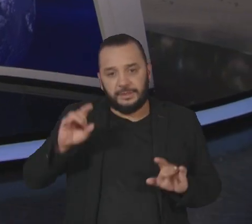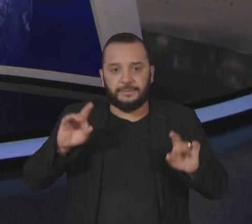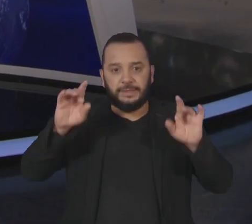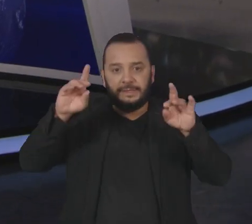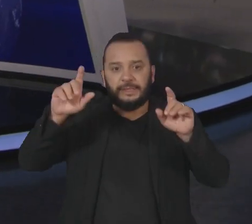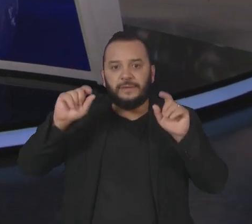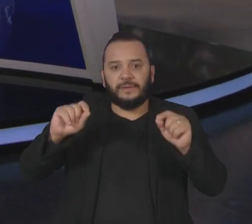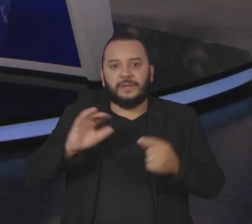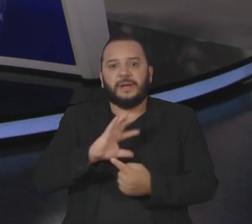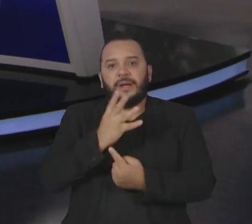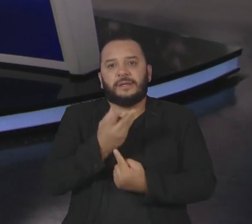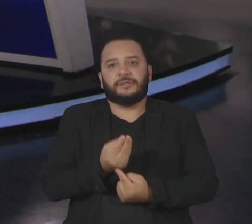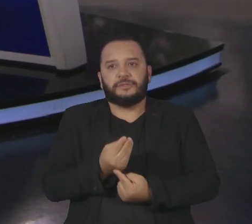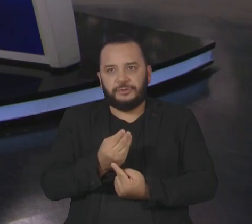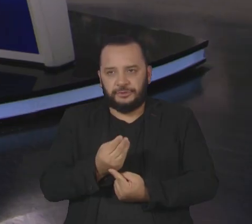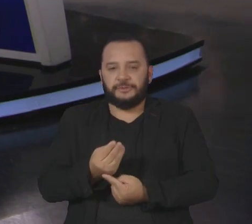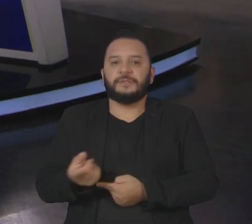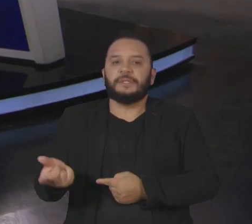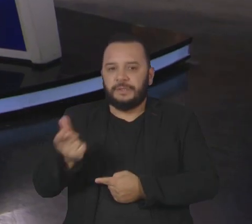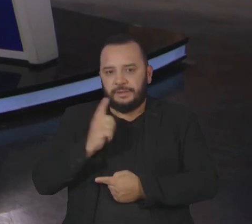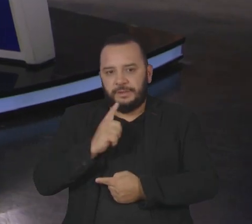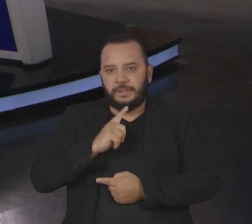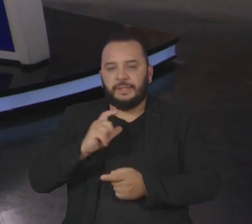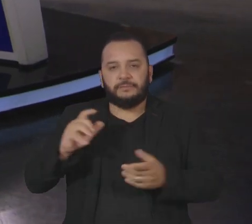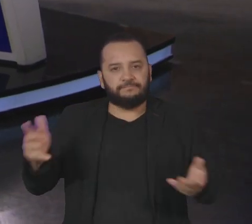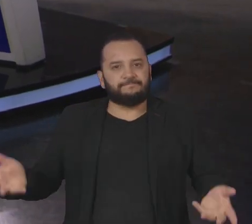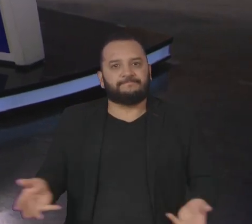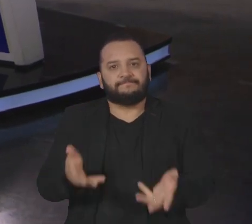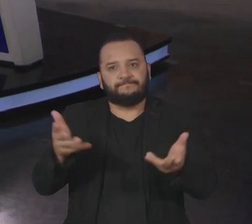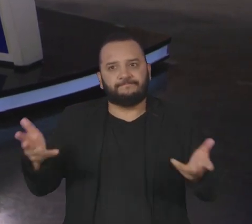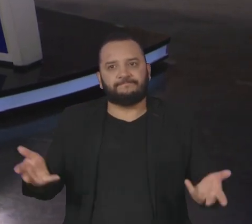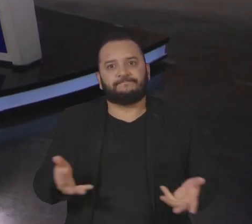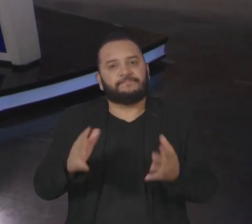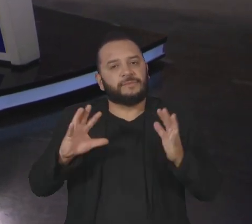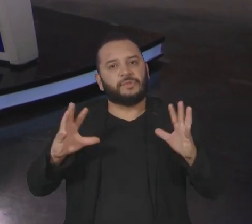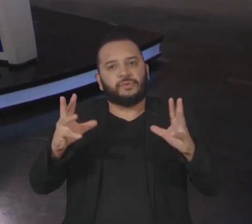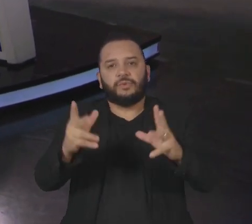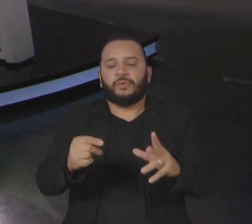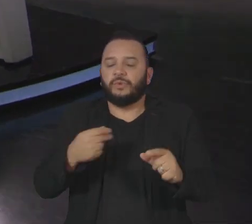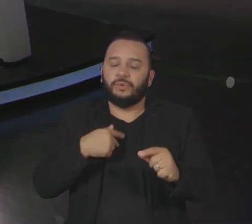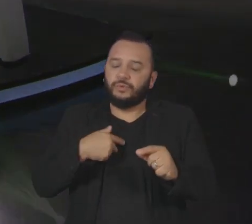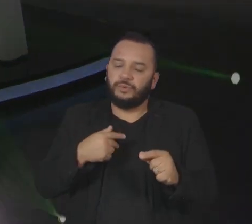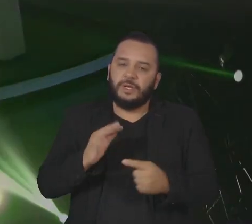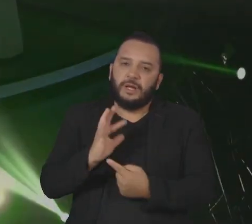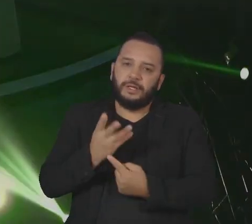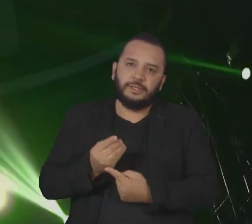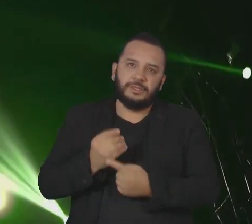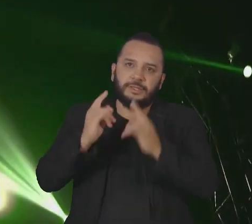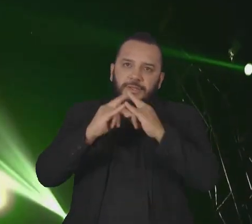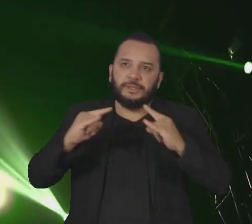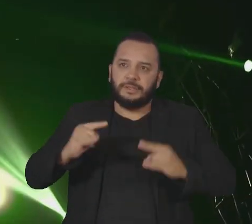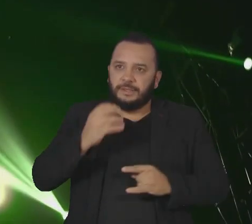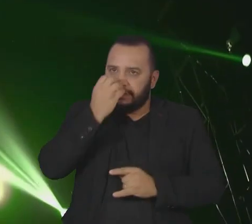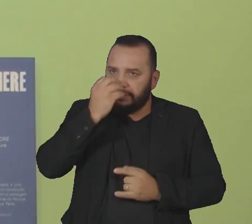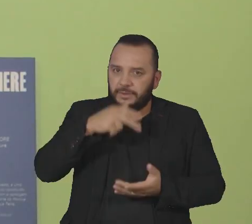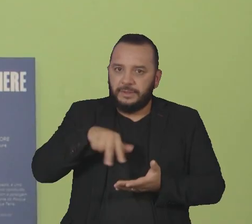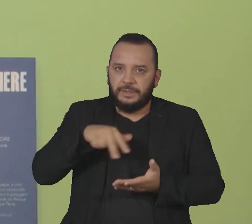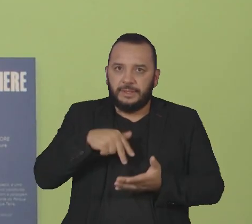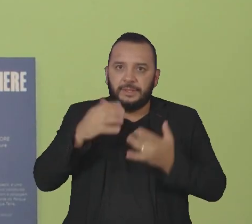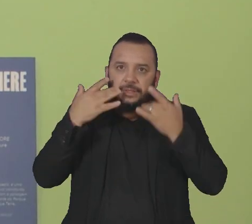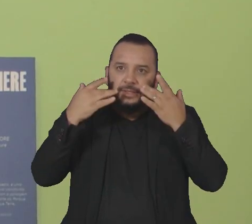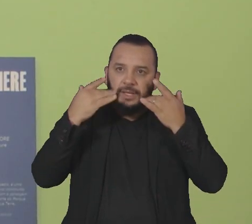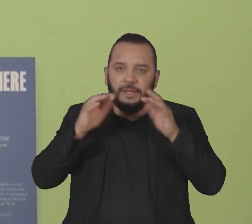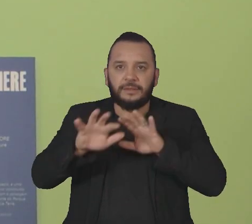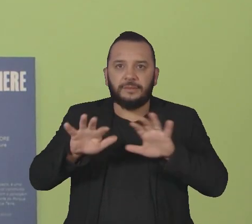das Artes, uma data criada para celebrar e enaltecer todas as formas: circo, dança, teatro, música, exposições,